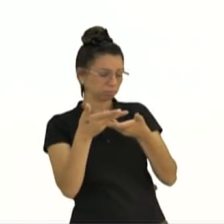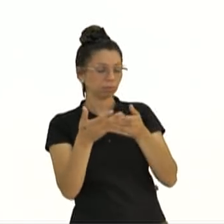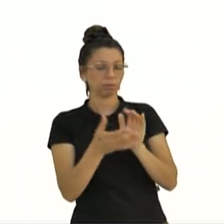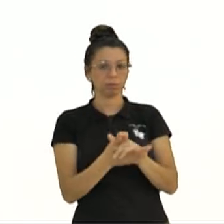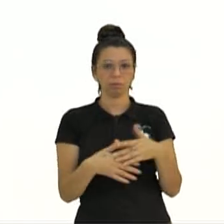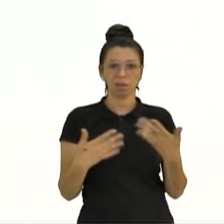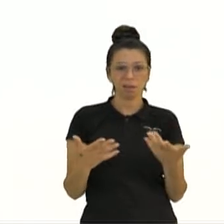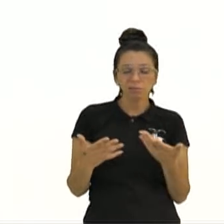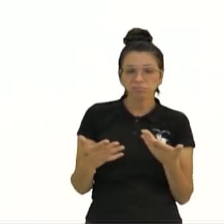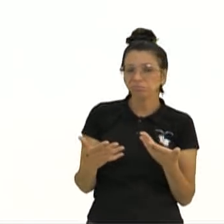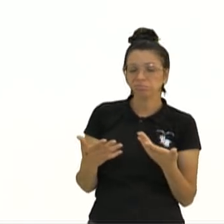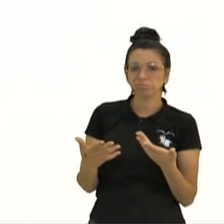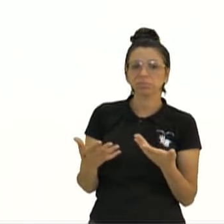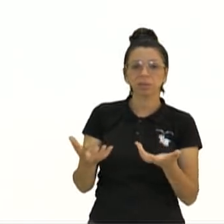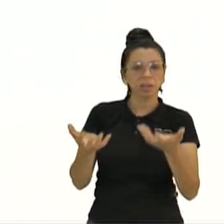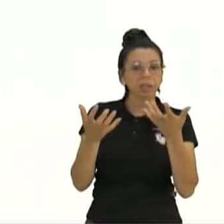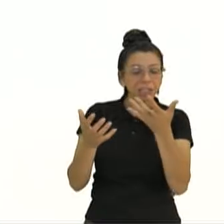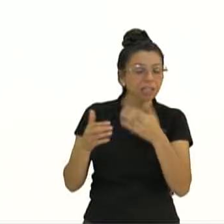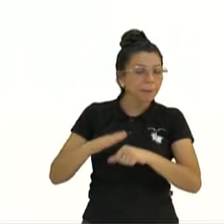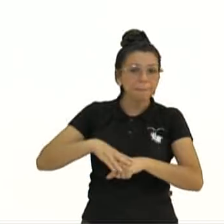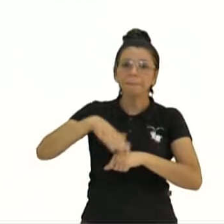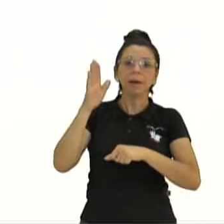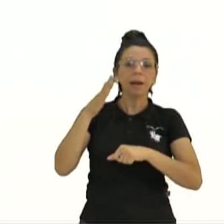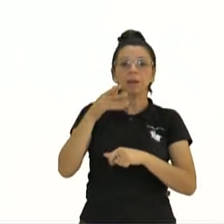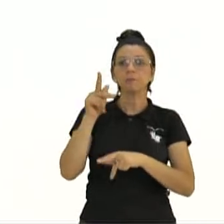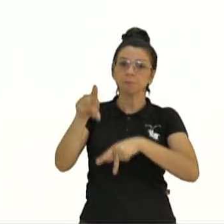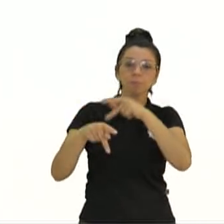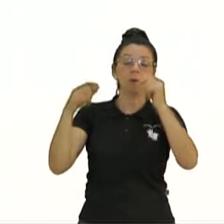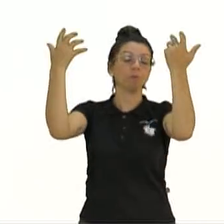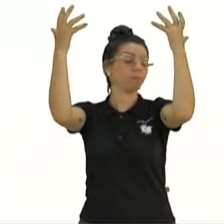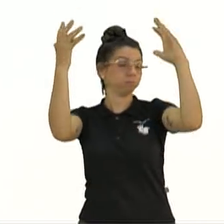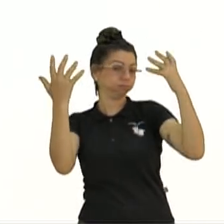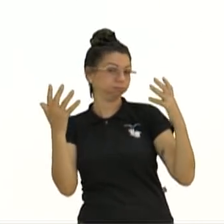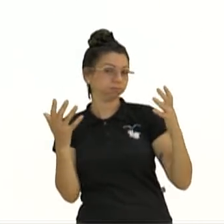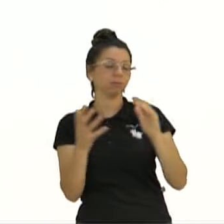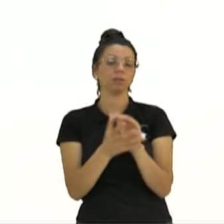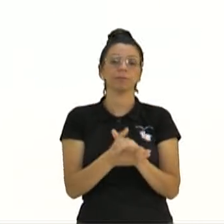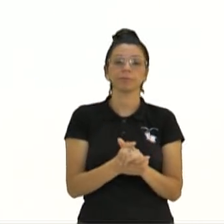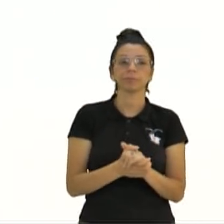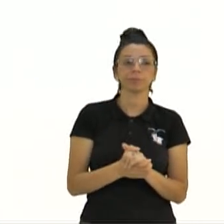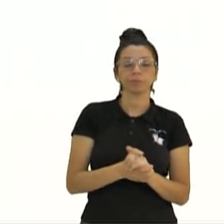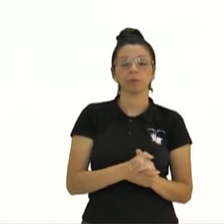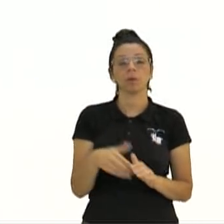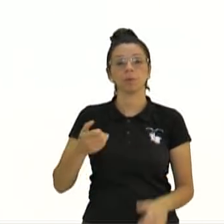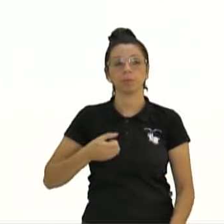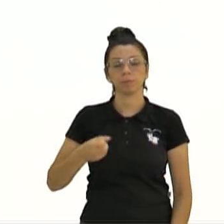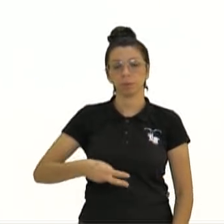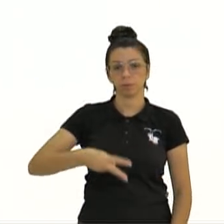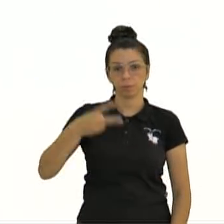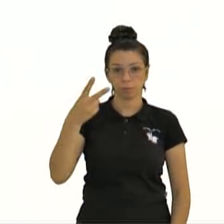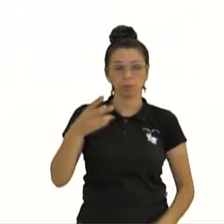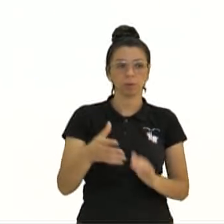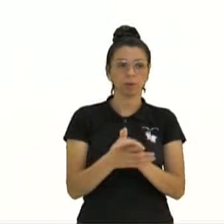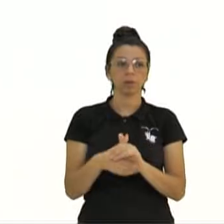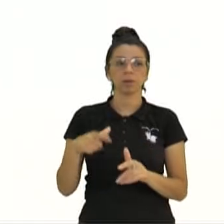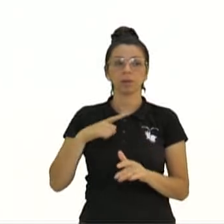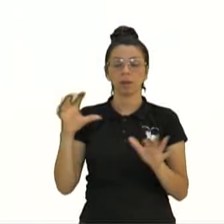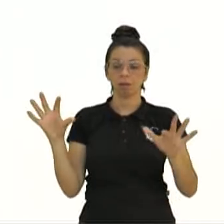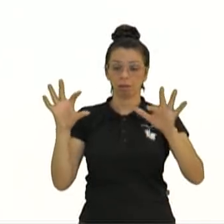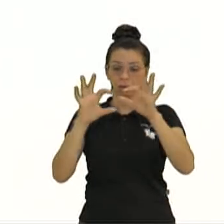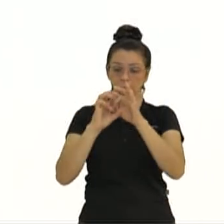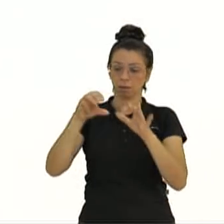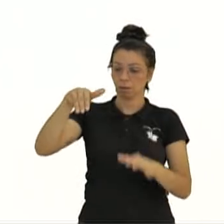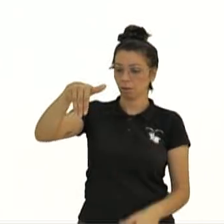ele esperava. A questão de número 2 é o seguinte, galera. A conjunção em destaque está dando